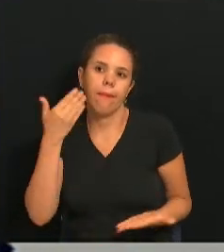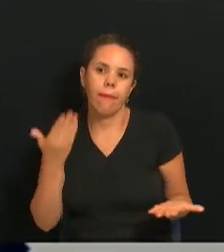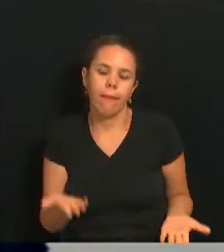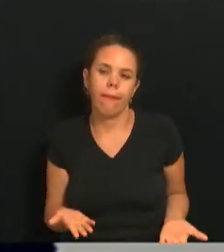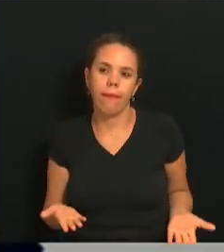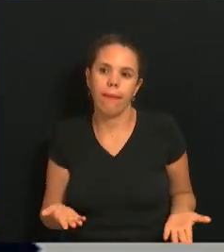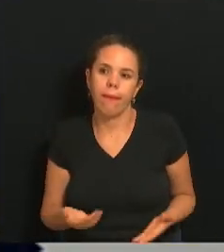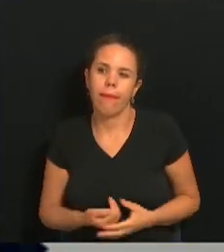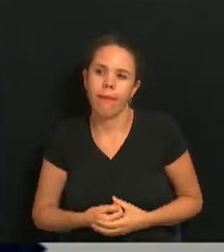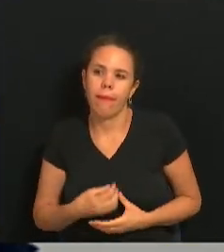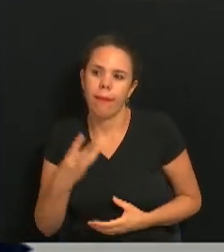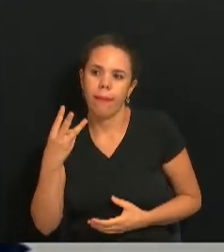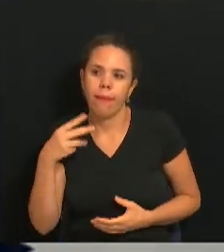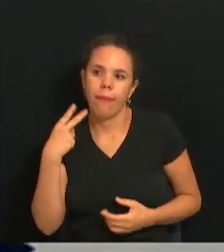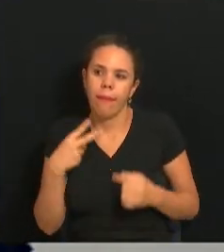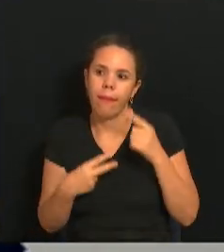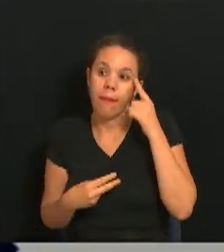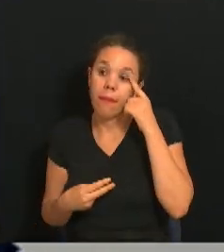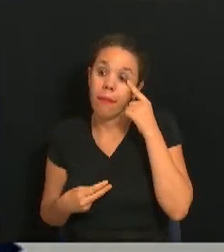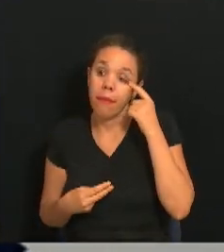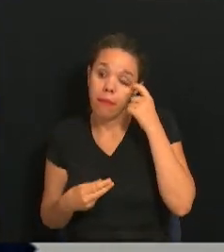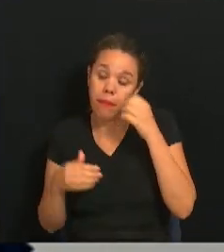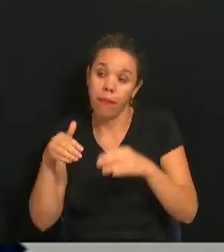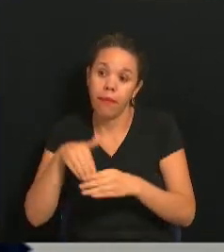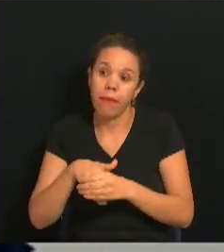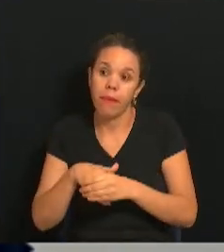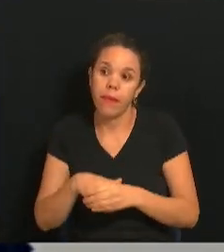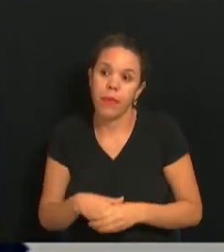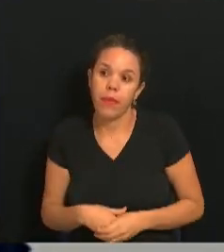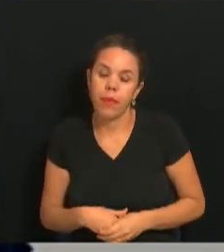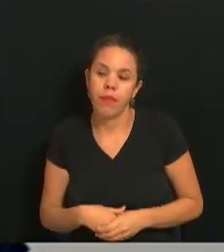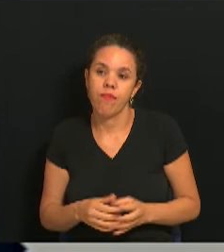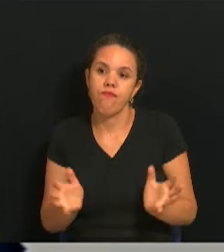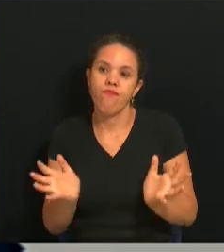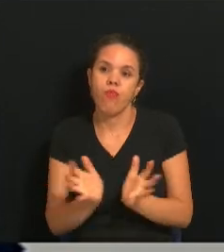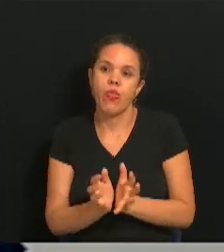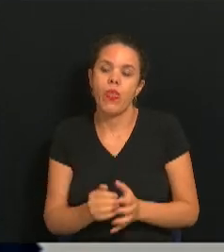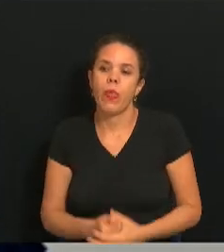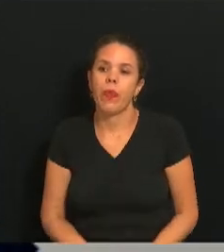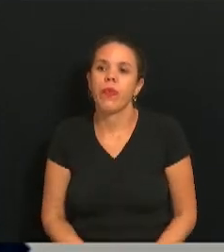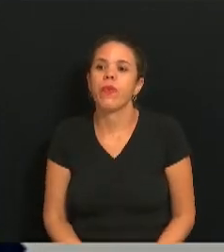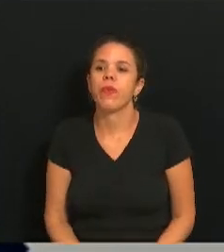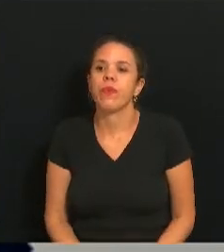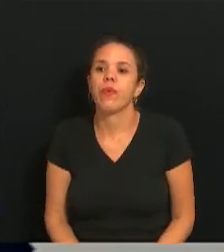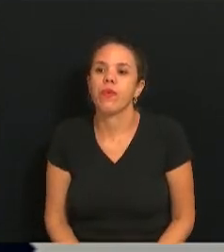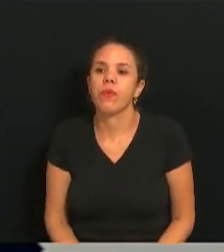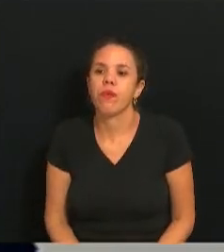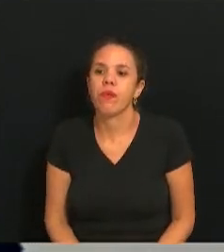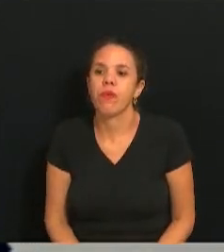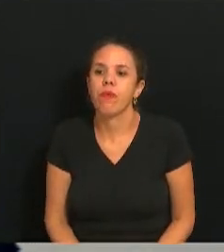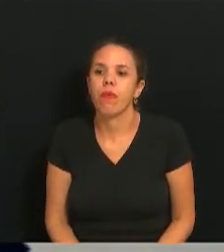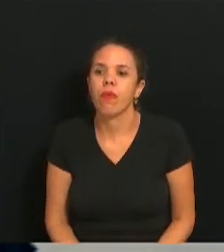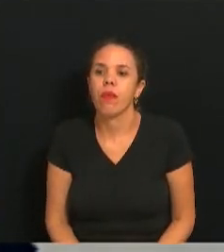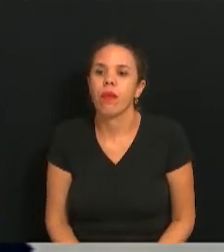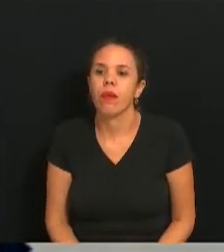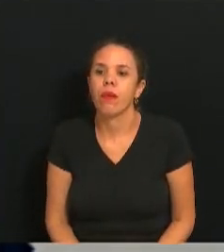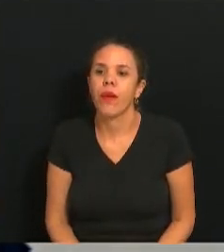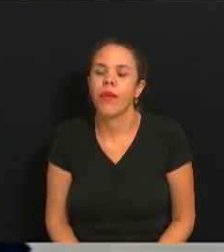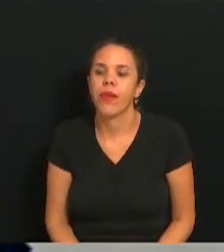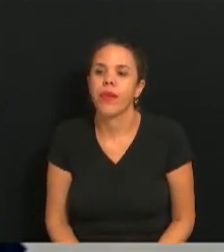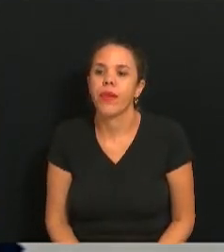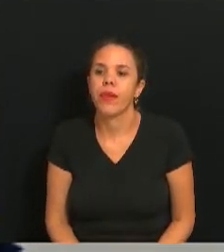33 vereadores, a gente vai ter que votar. Então, que seja aí, que saia dessa comissão um apontamento, um relatório que